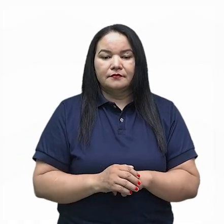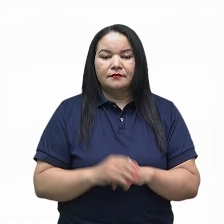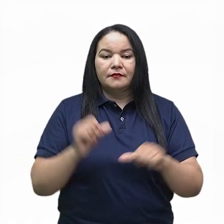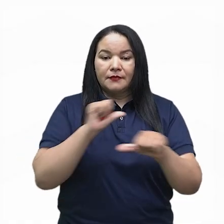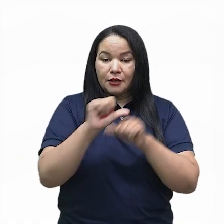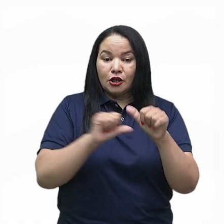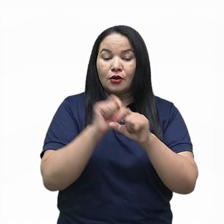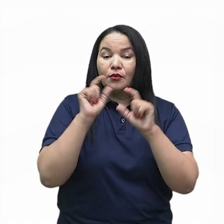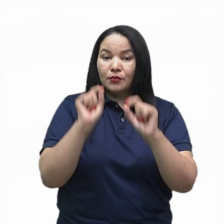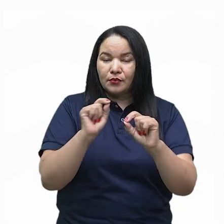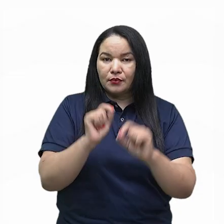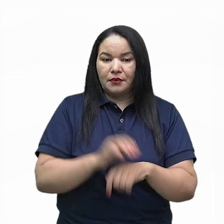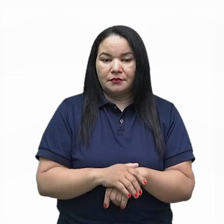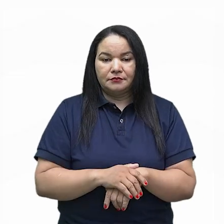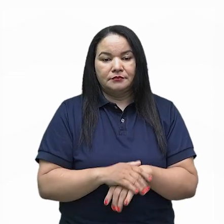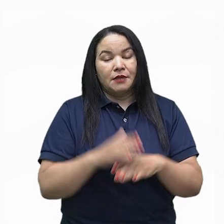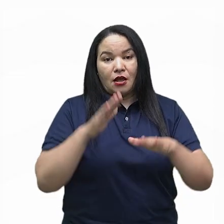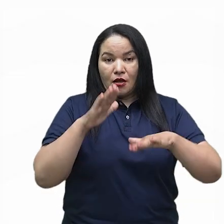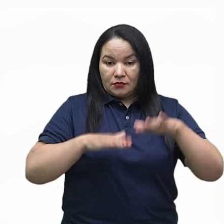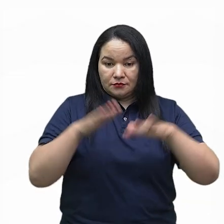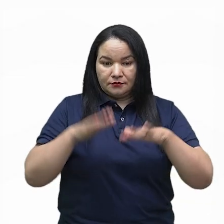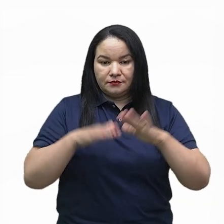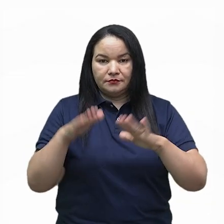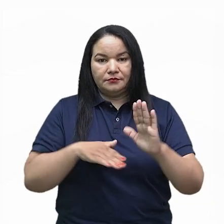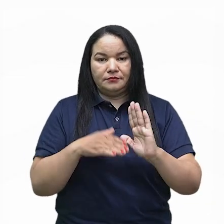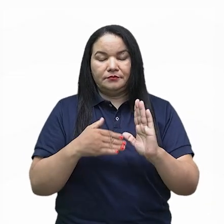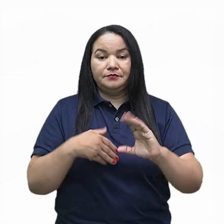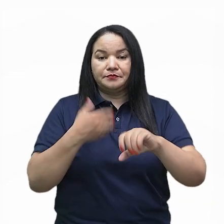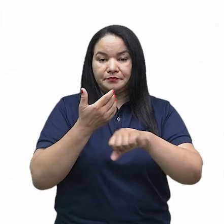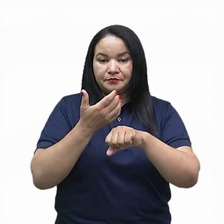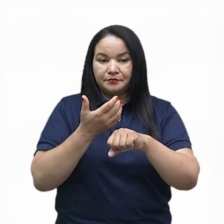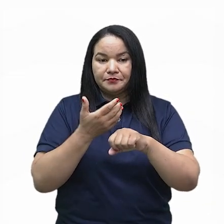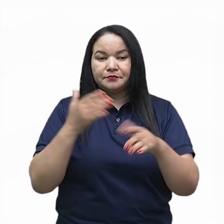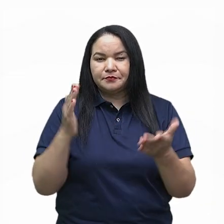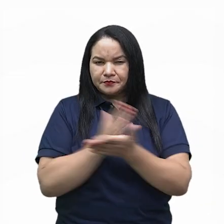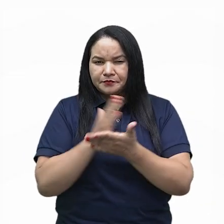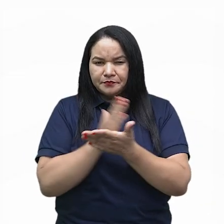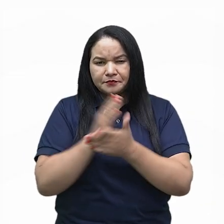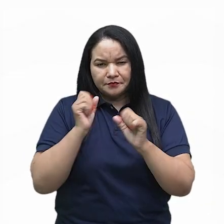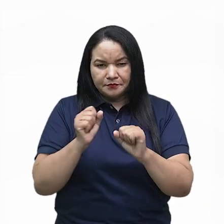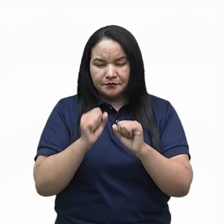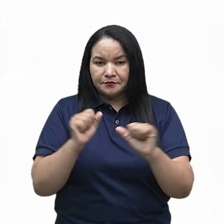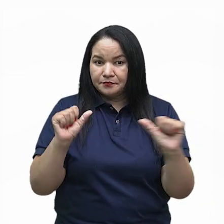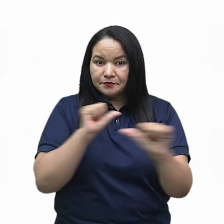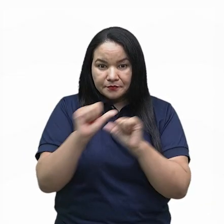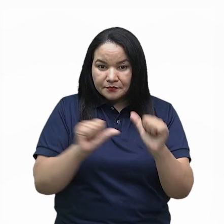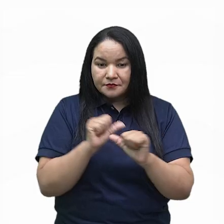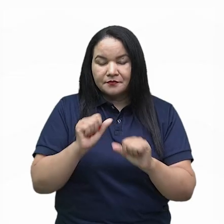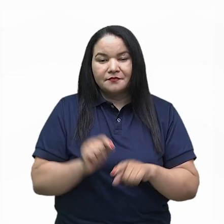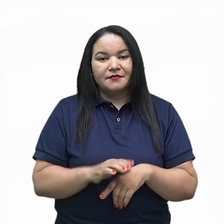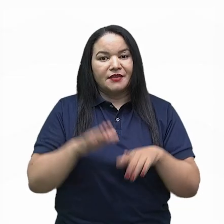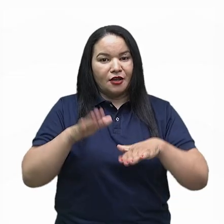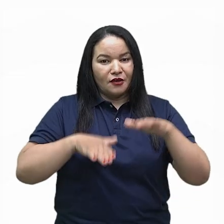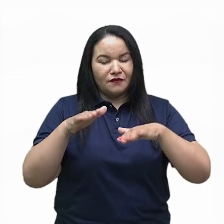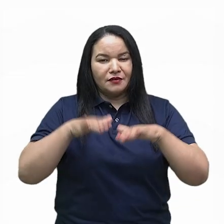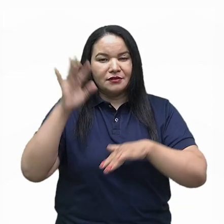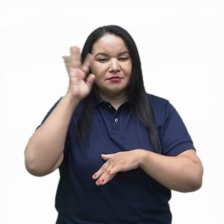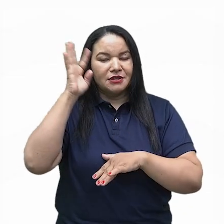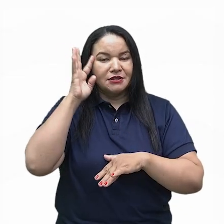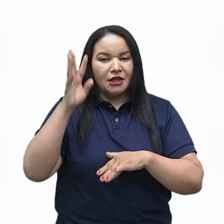nem todas as substâncias têm o mesmo ponto de fusão, né? Às vezes a gente pode pensar